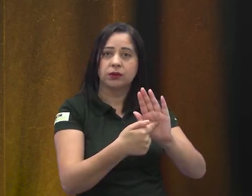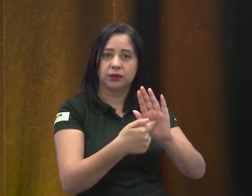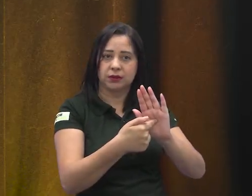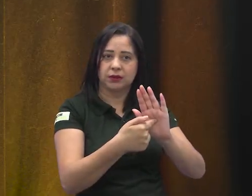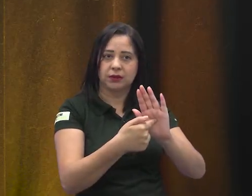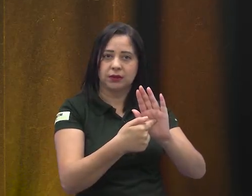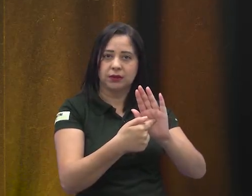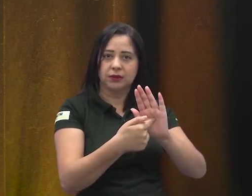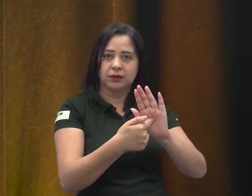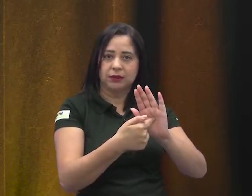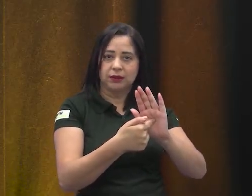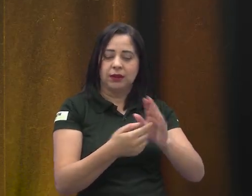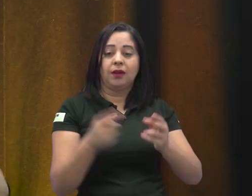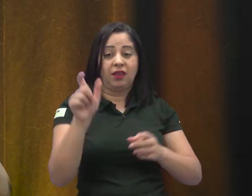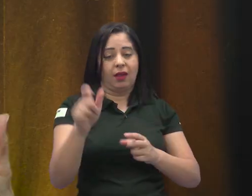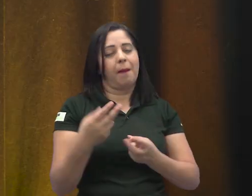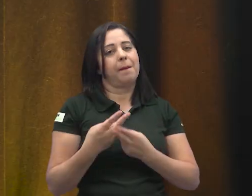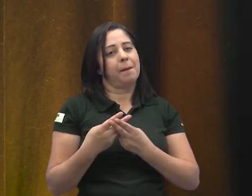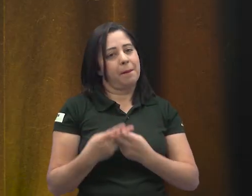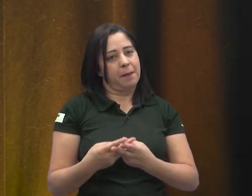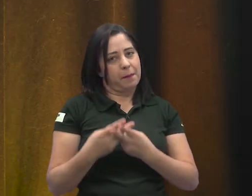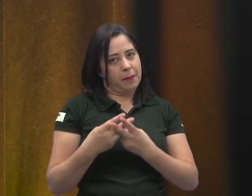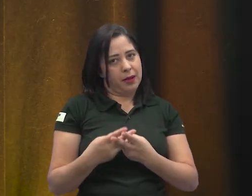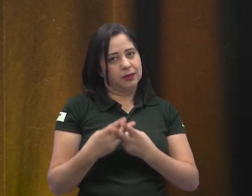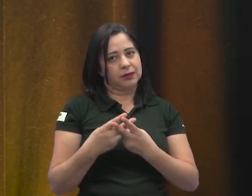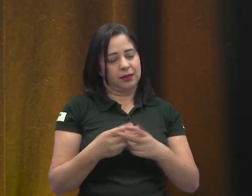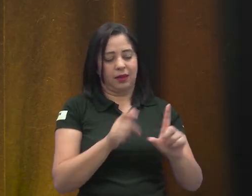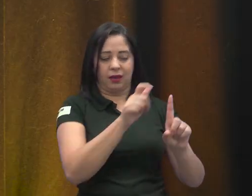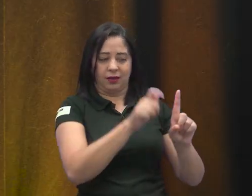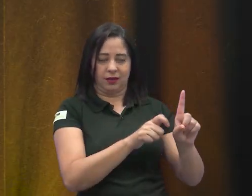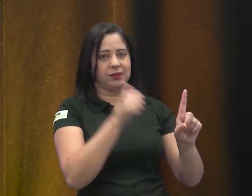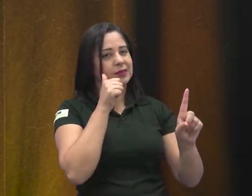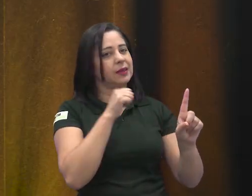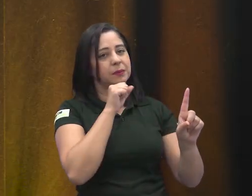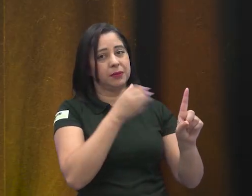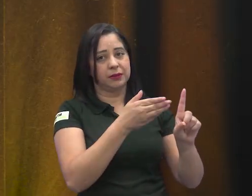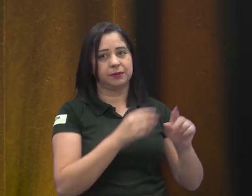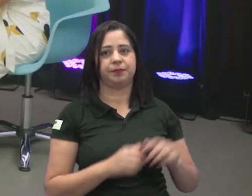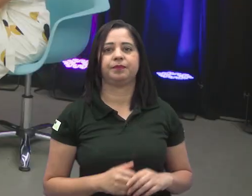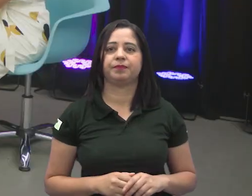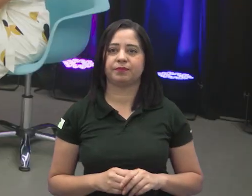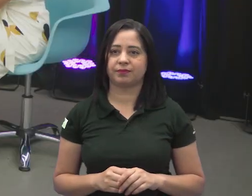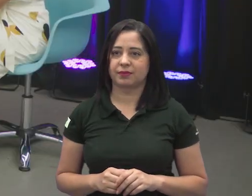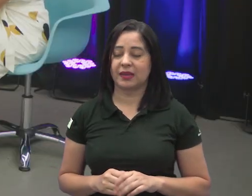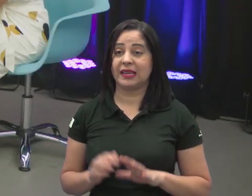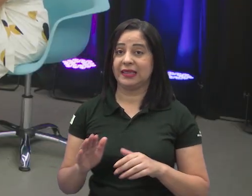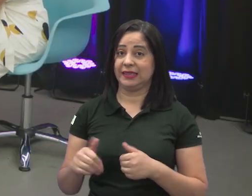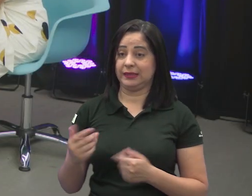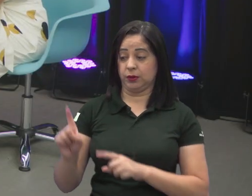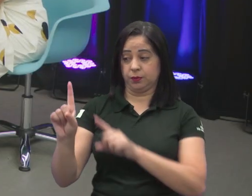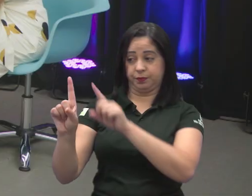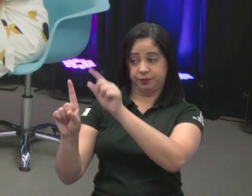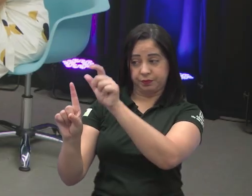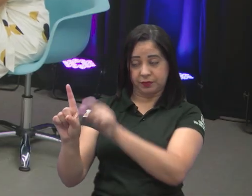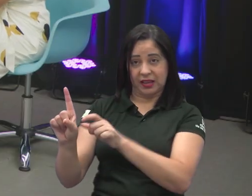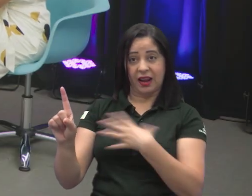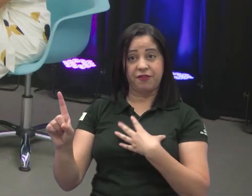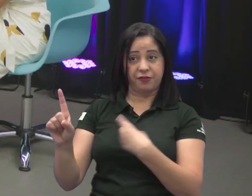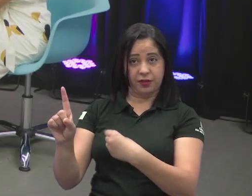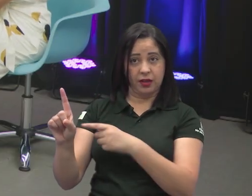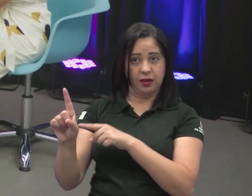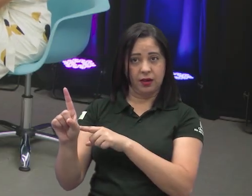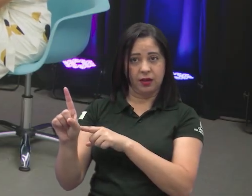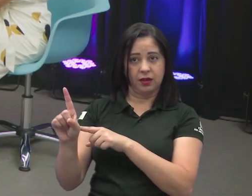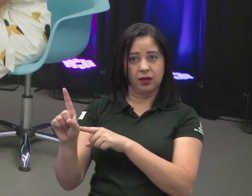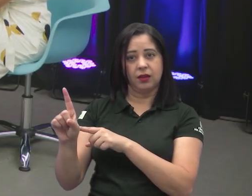essa dificuldade. E a paciência que tem que ter com a mãe, a Alzira. Aí a cuidadora era a filha, né? Então, diz pra